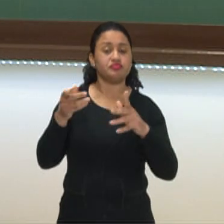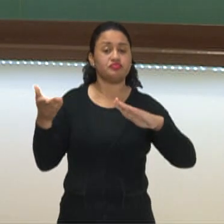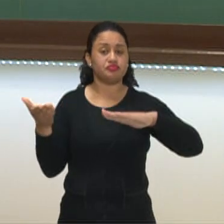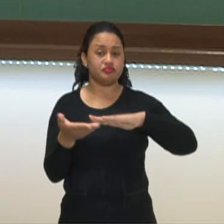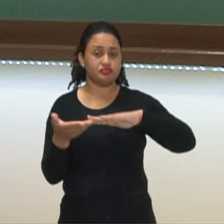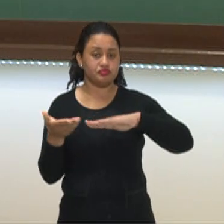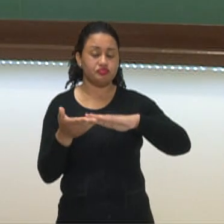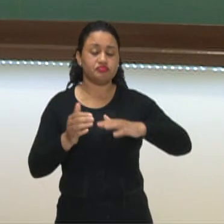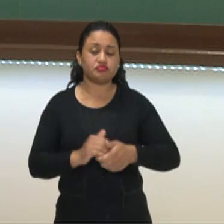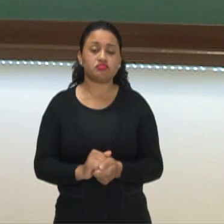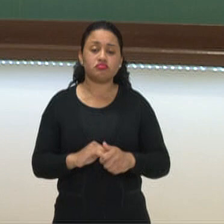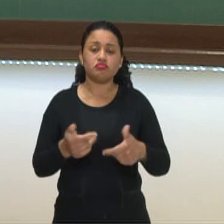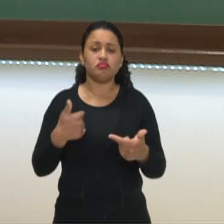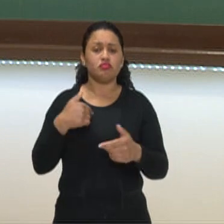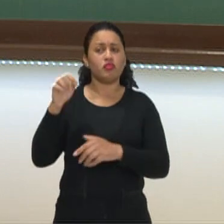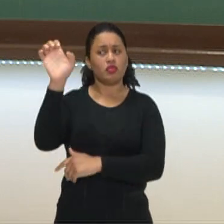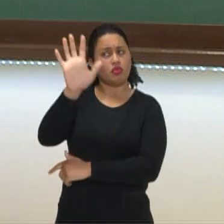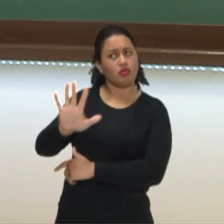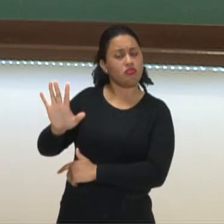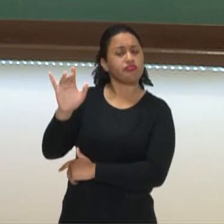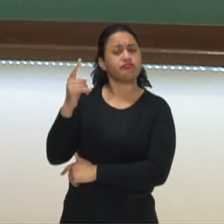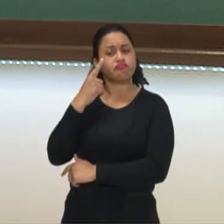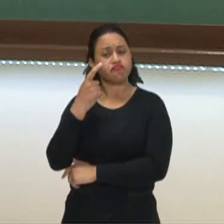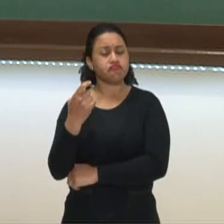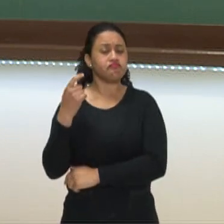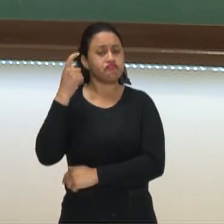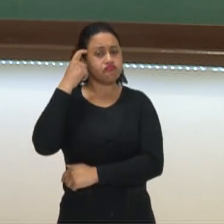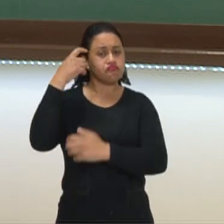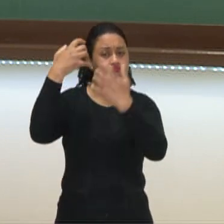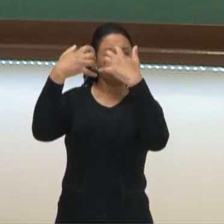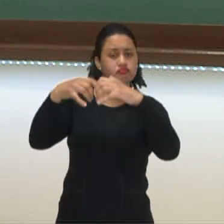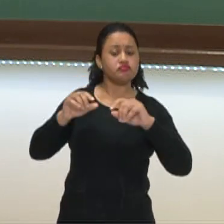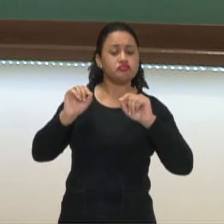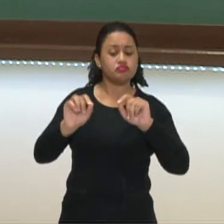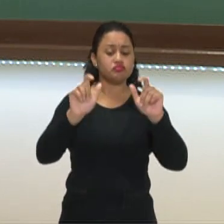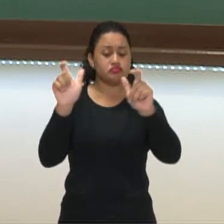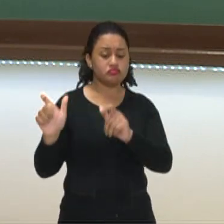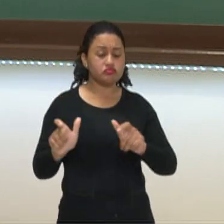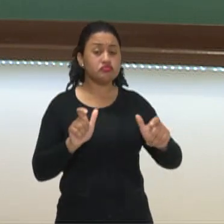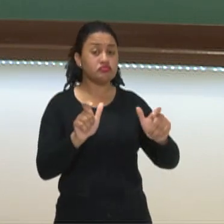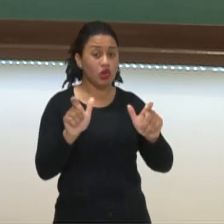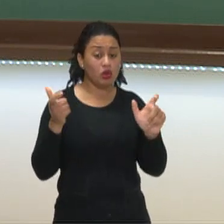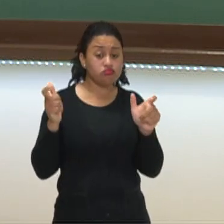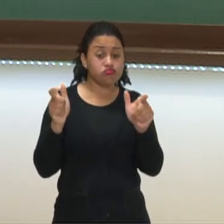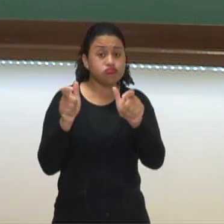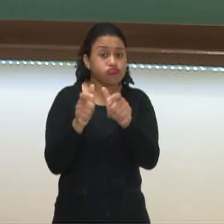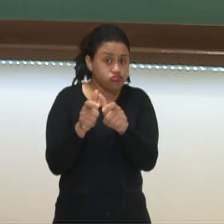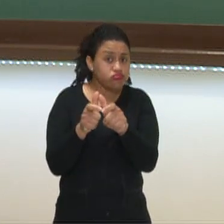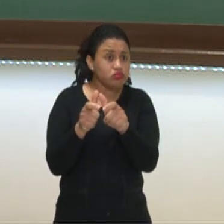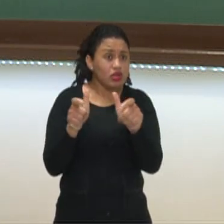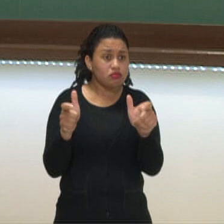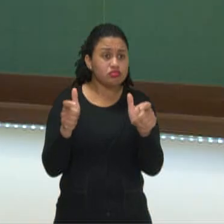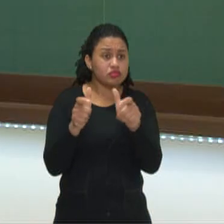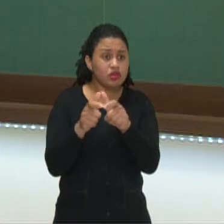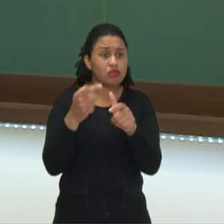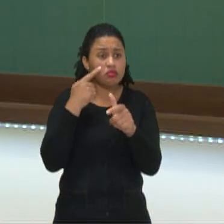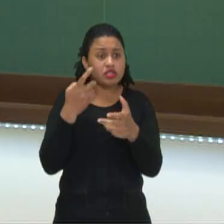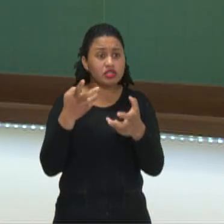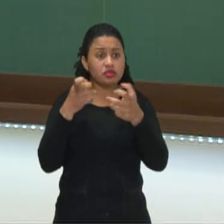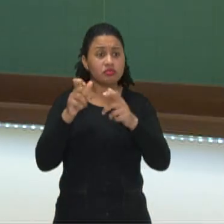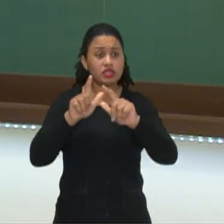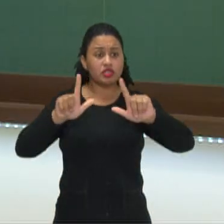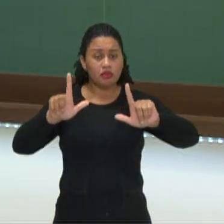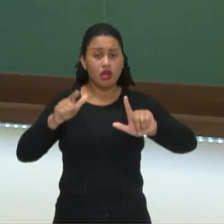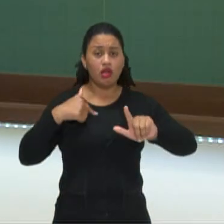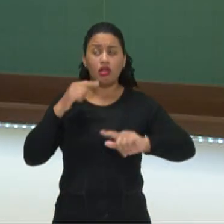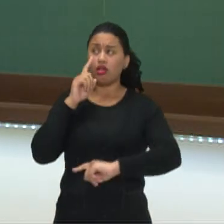falando de Europa, é interessante pensar que mesmo em um território relativamente pequeno, se a gente olhar aqui, o